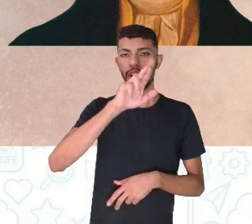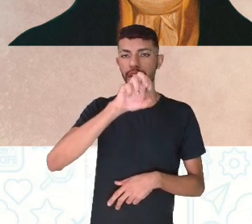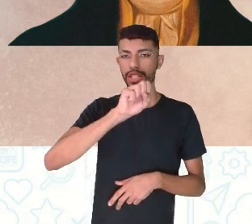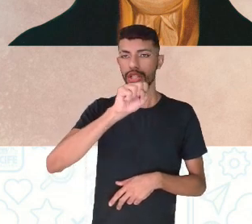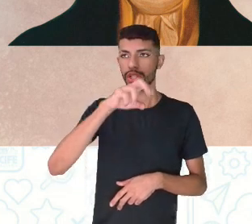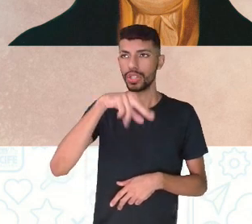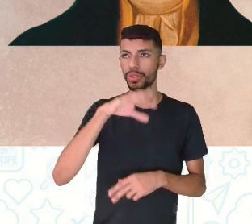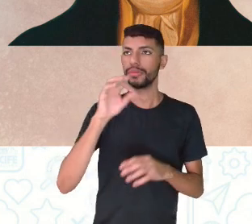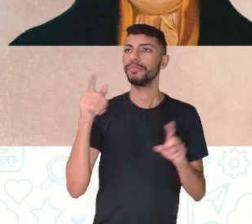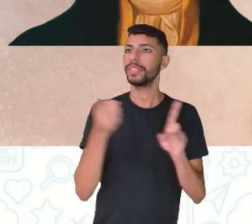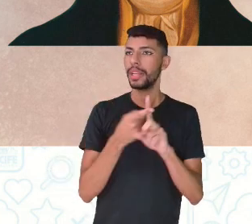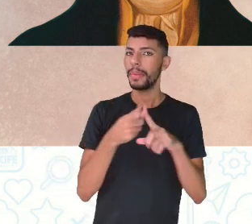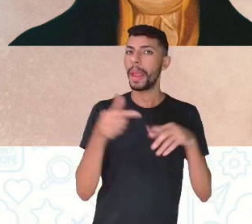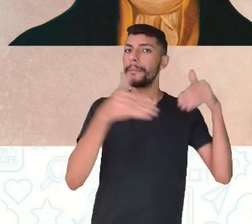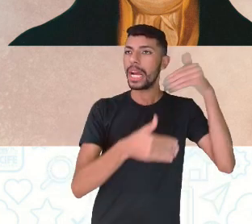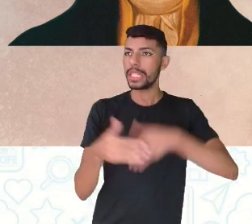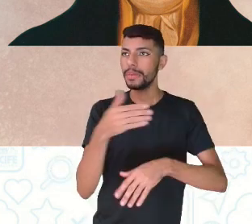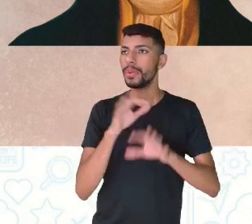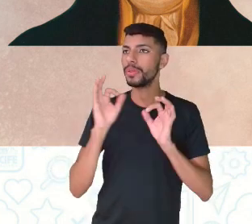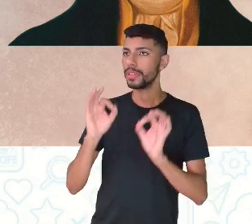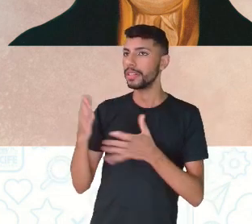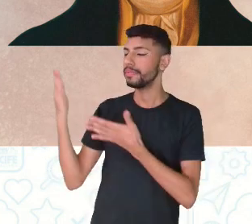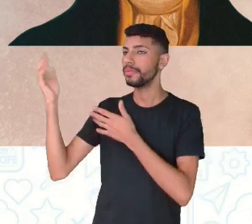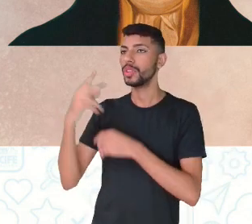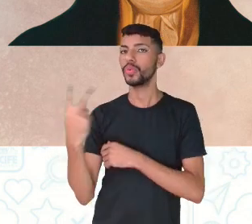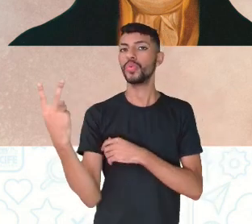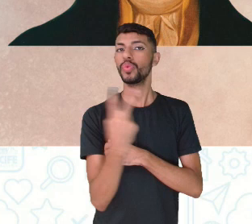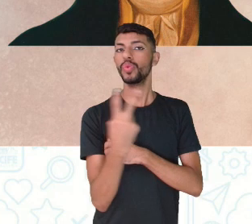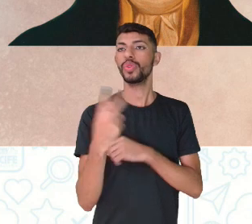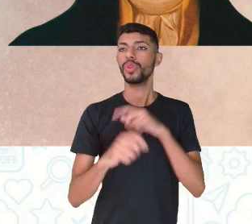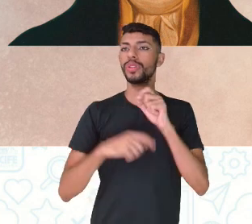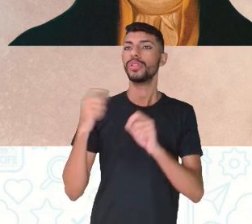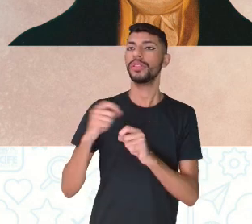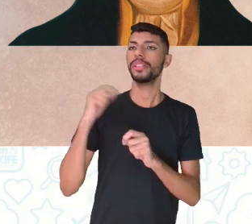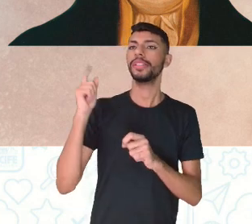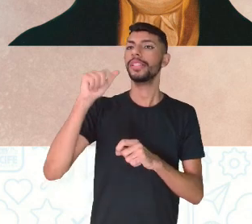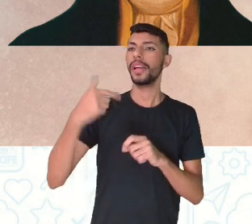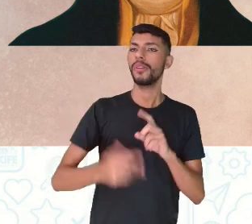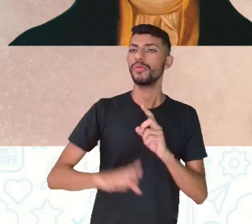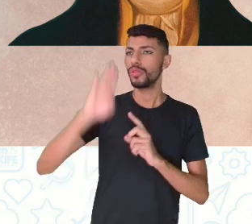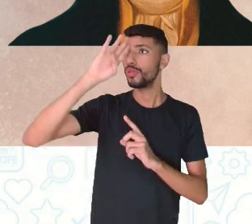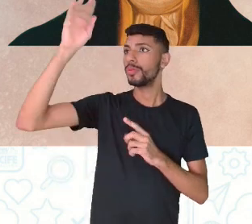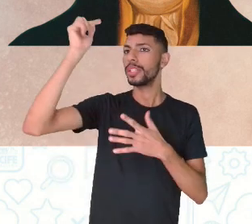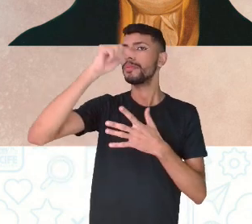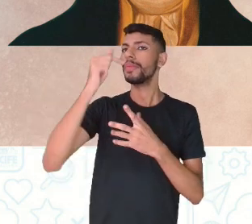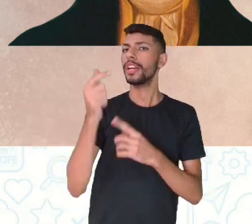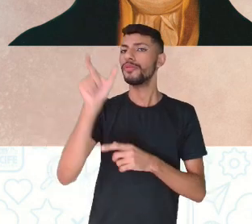Essas duas figuras aí, eles foram um dos autores, né, um dos